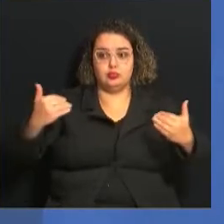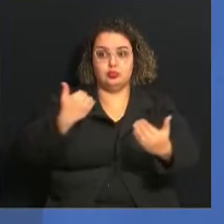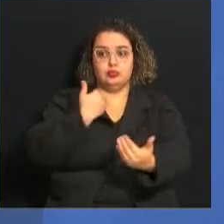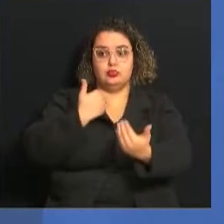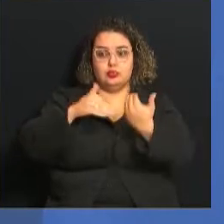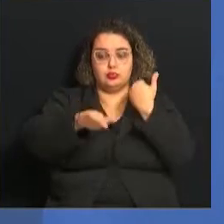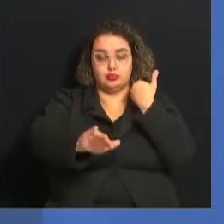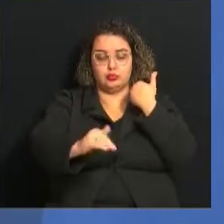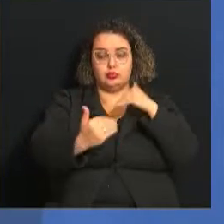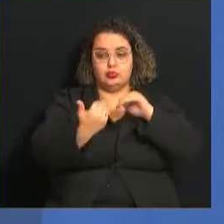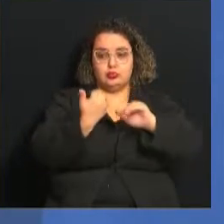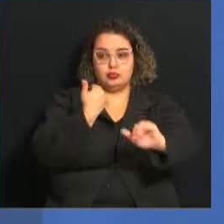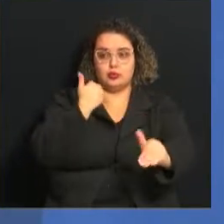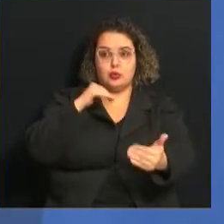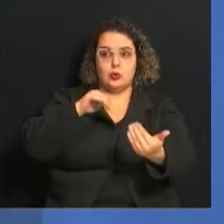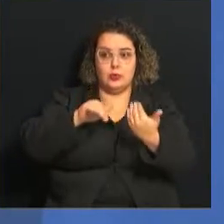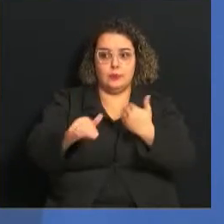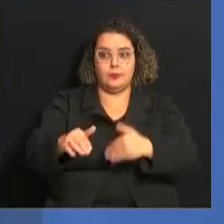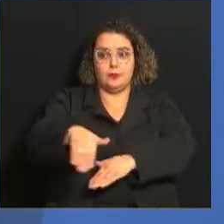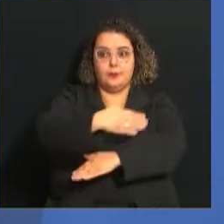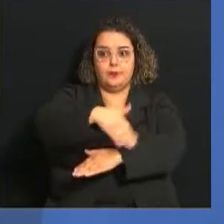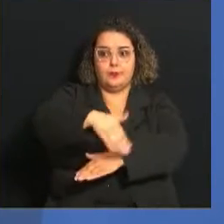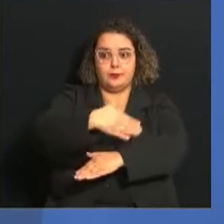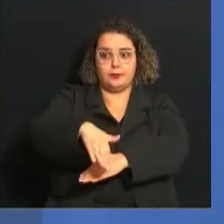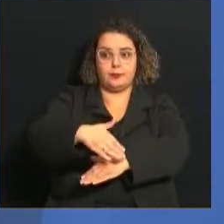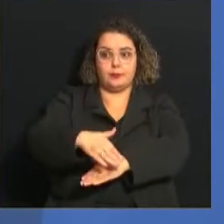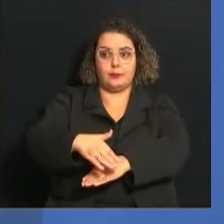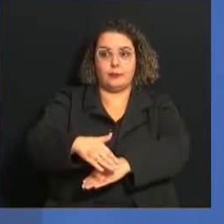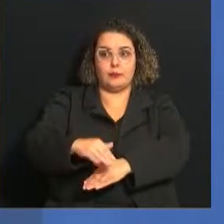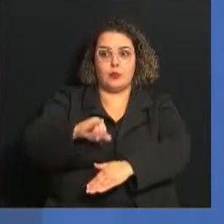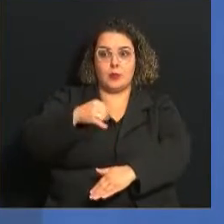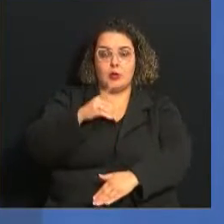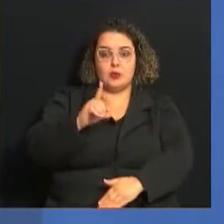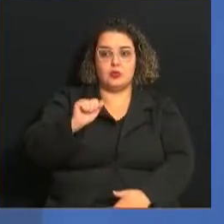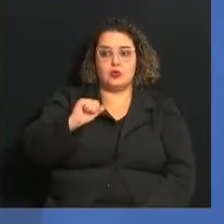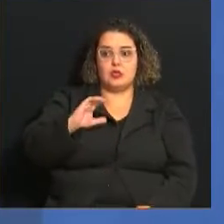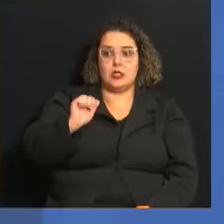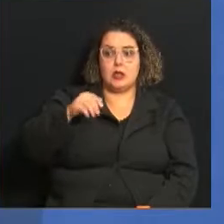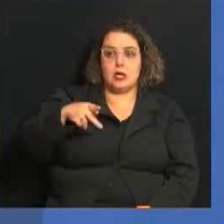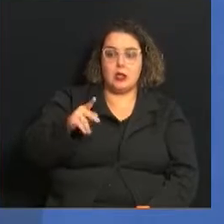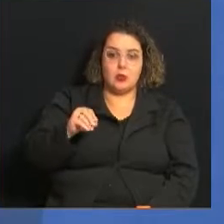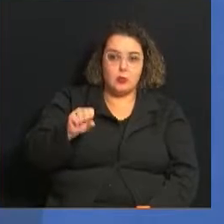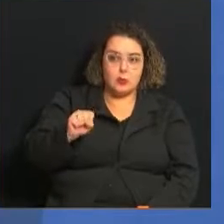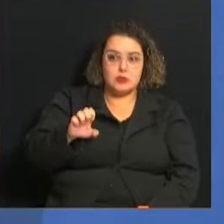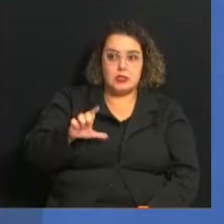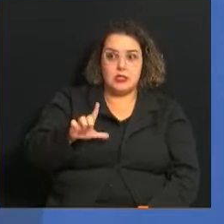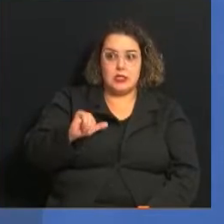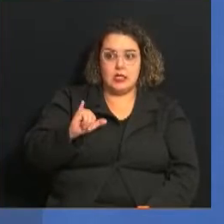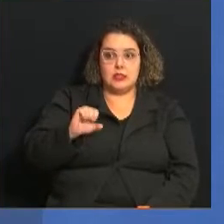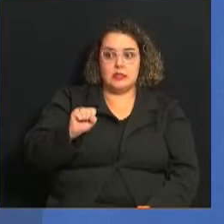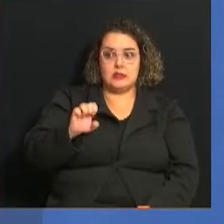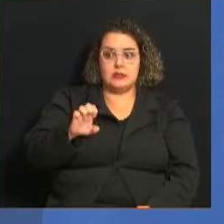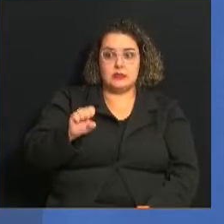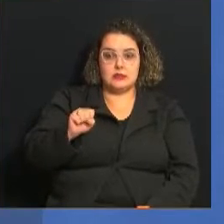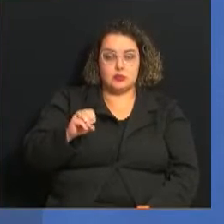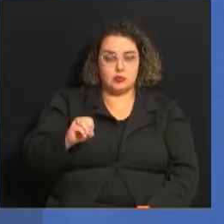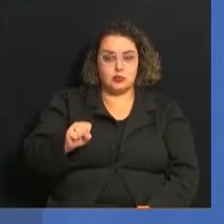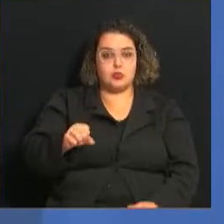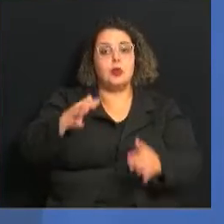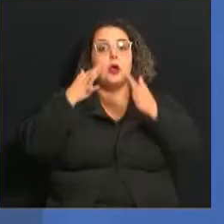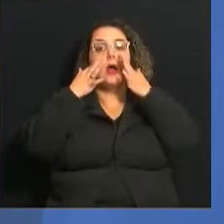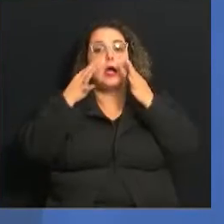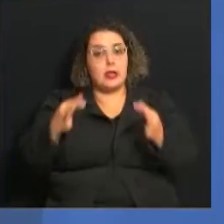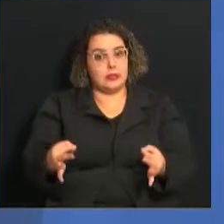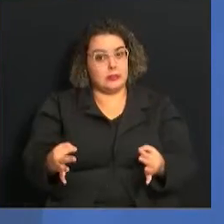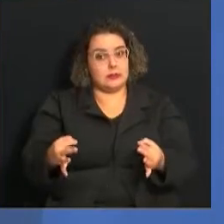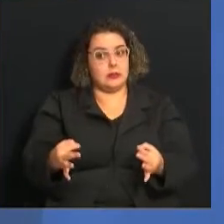rua ali chamada a rua que fica no Jardim Campos Elíseos, você, então, atenção, que você